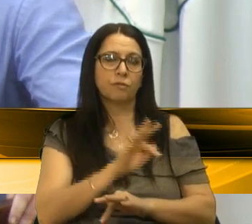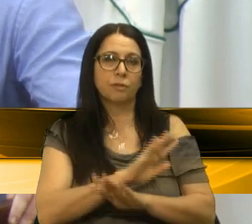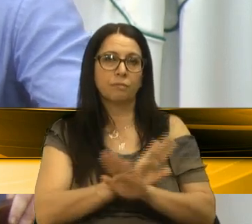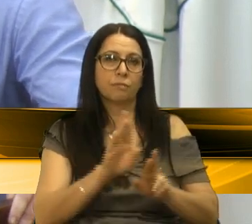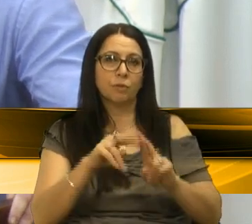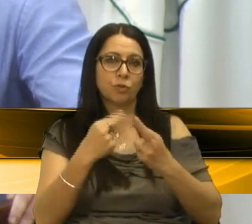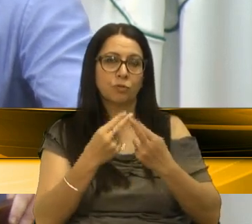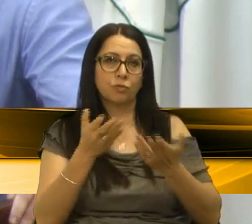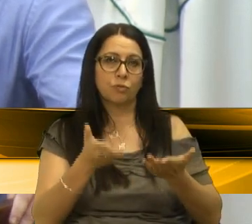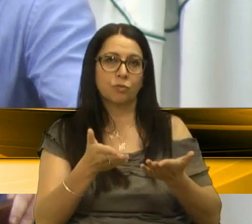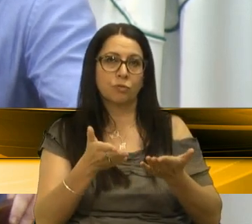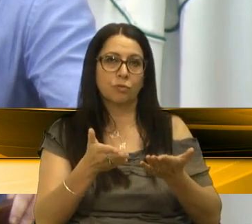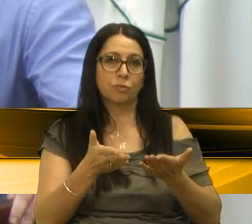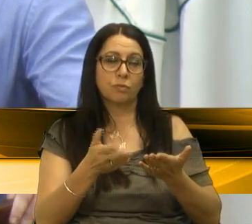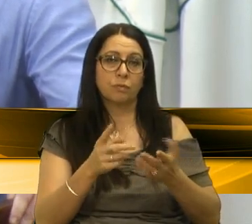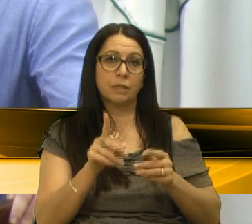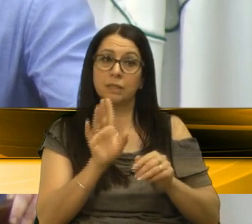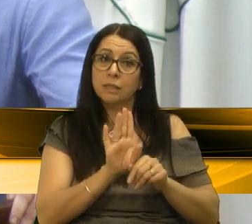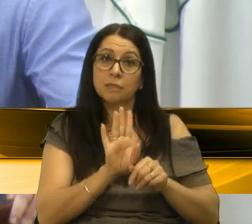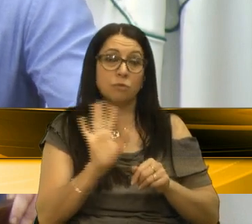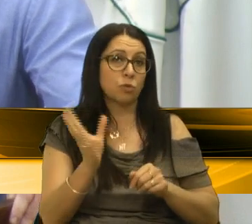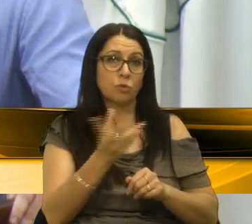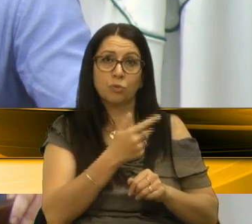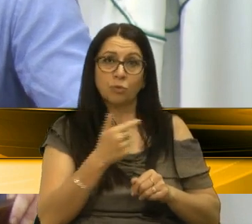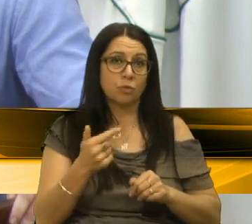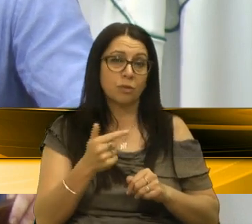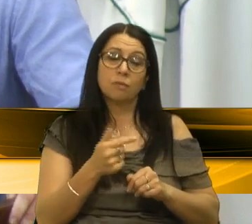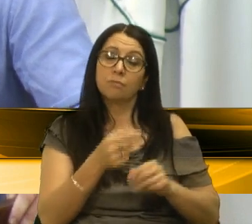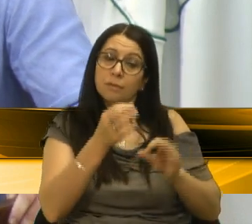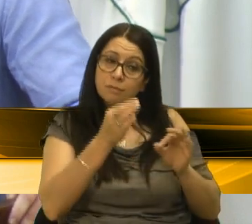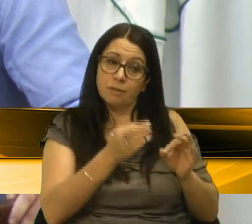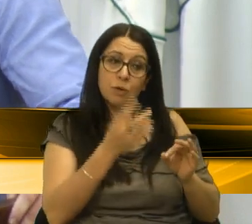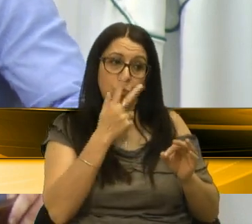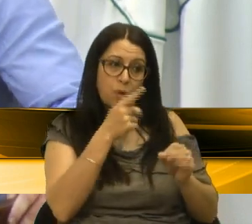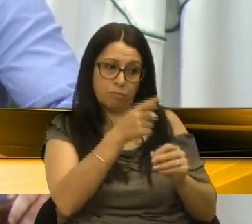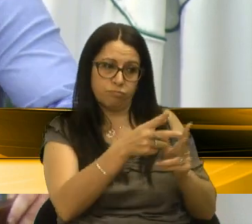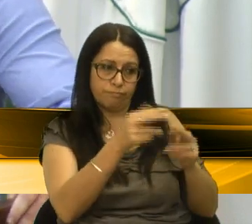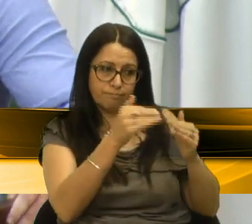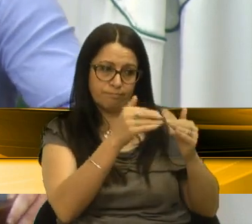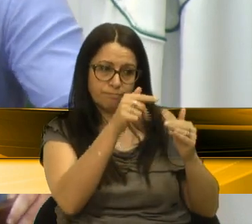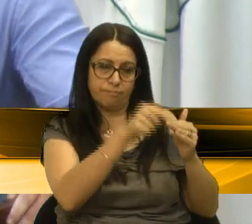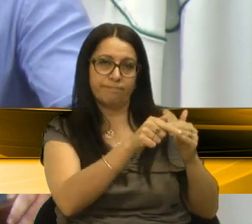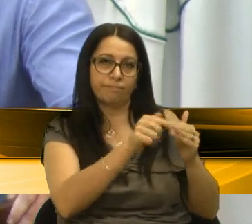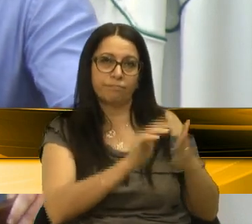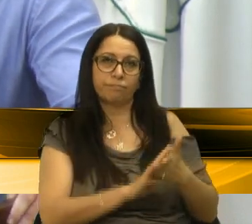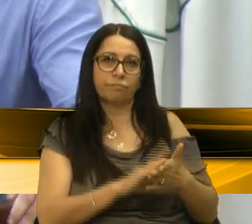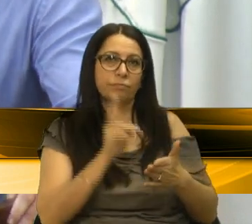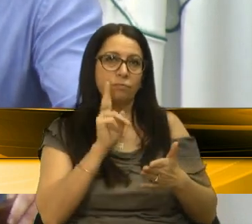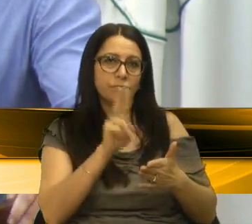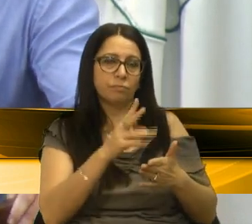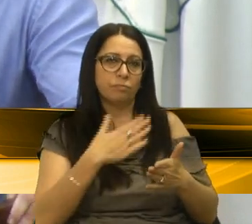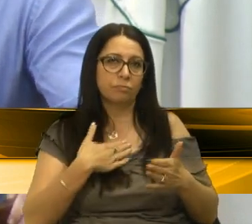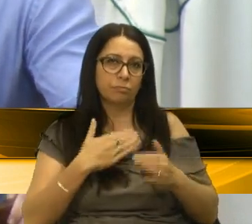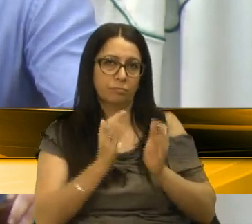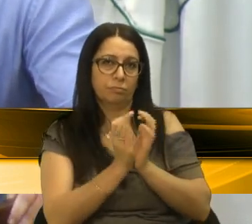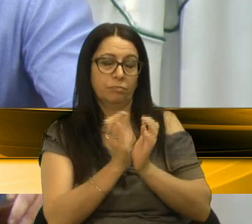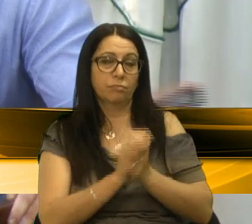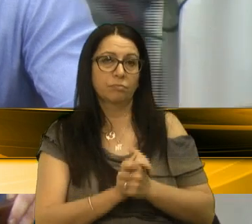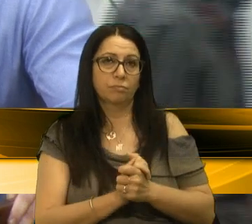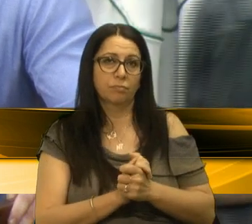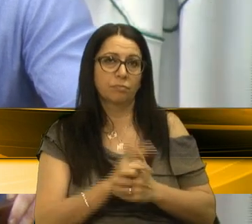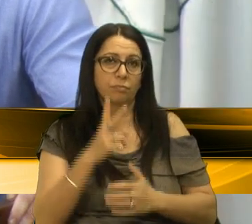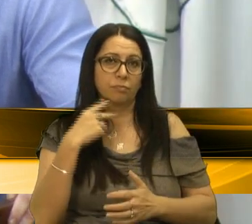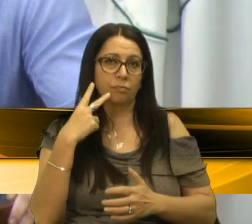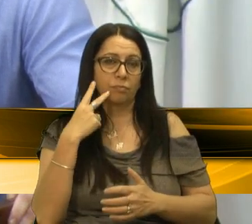de hoje, que estaríamos todos nós contemplados. Eu vi aqui, meu colega,